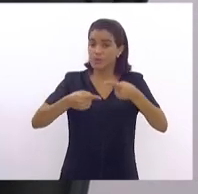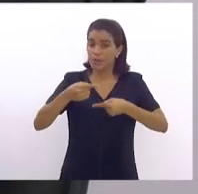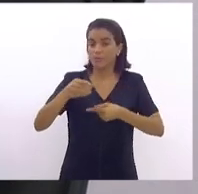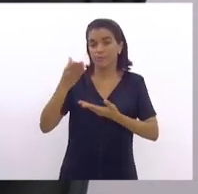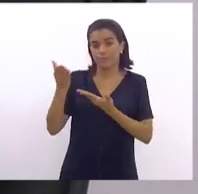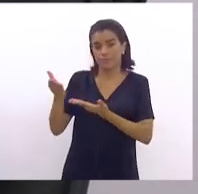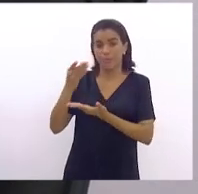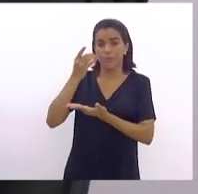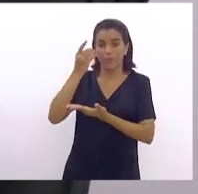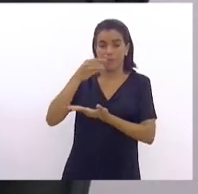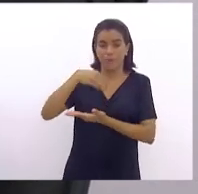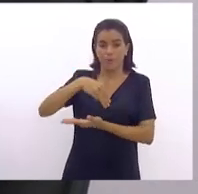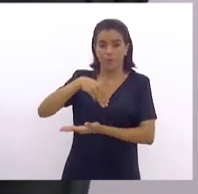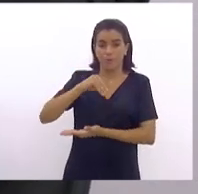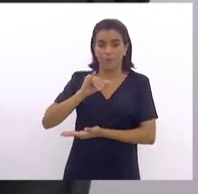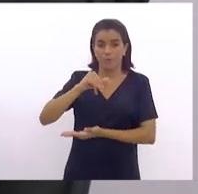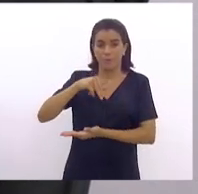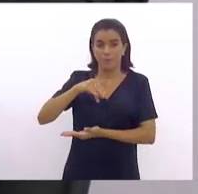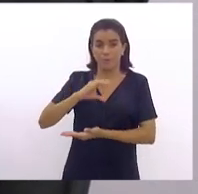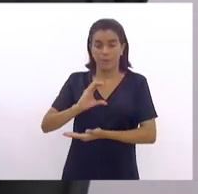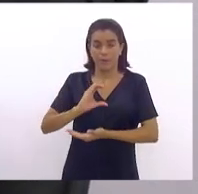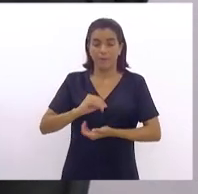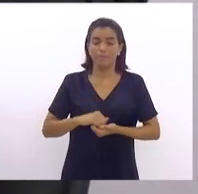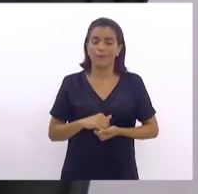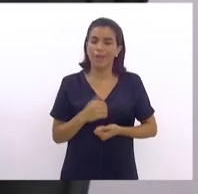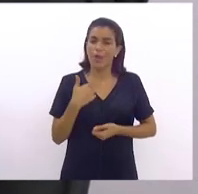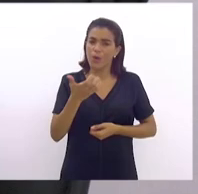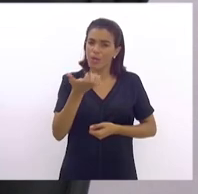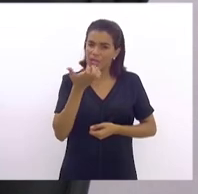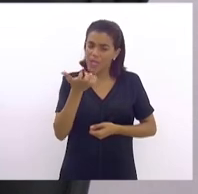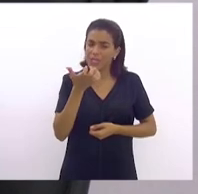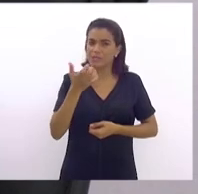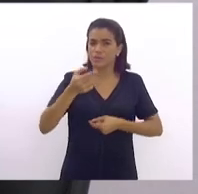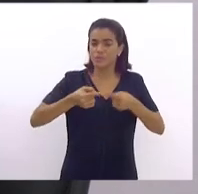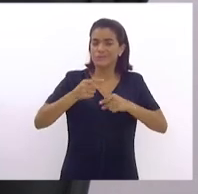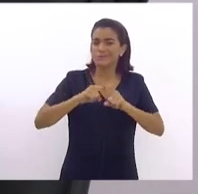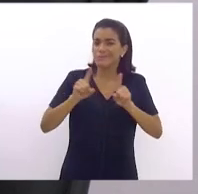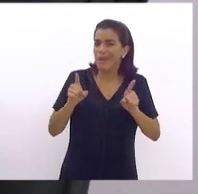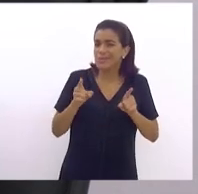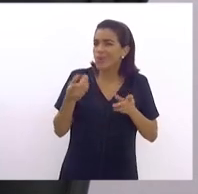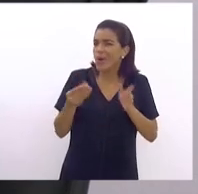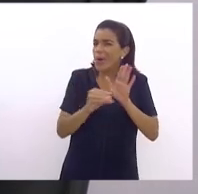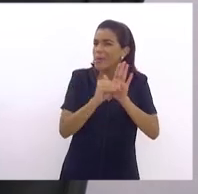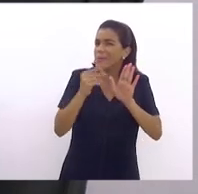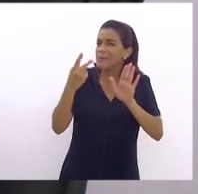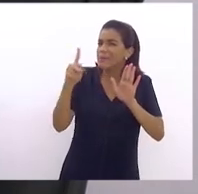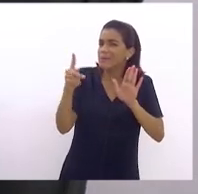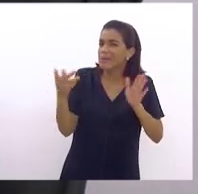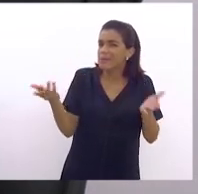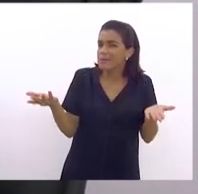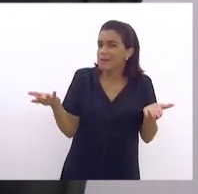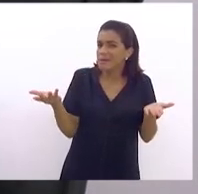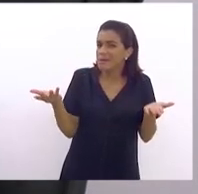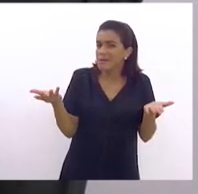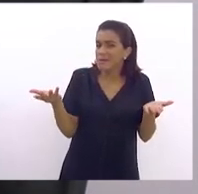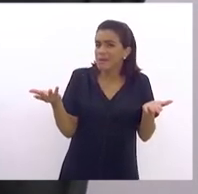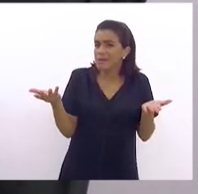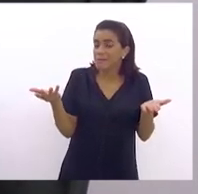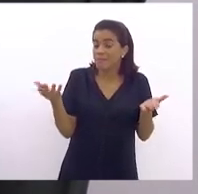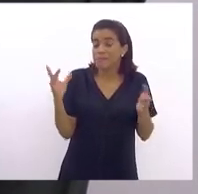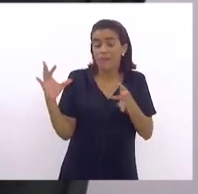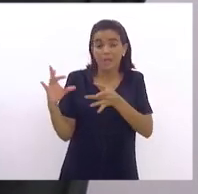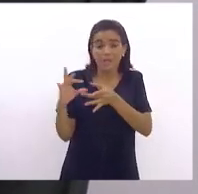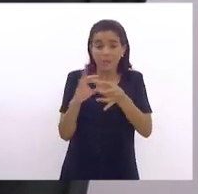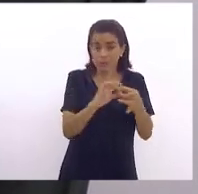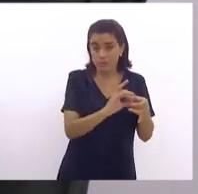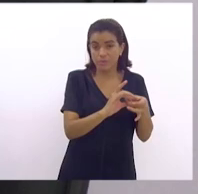deputado Carlos Mink. Presidente, eu ia discutir, mas aqui estava pela legalidade, o primeiro. Qual é a emenda sua? A emenda é no sentido